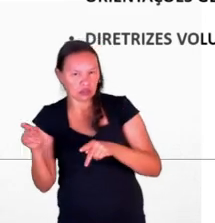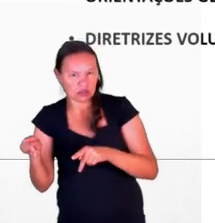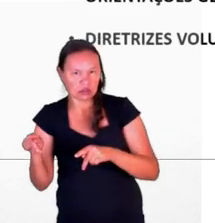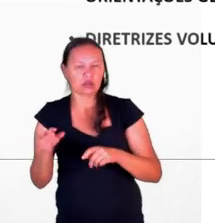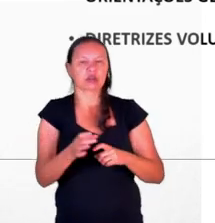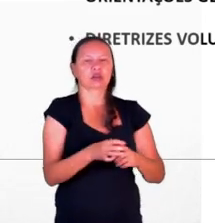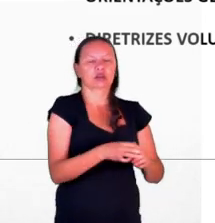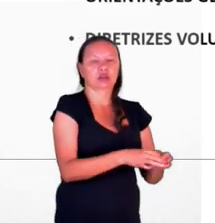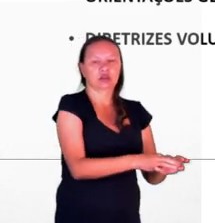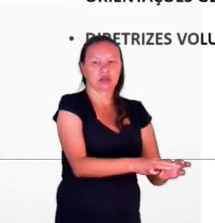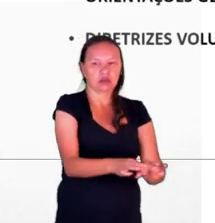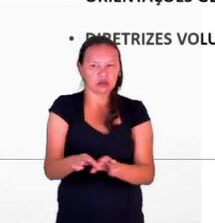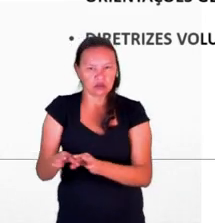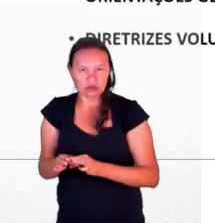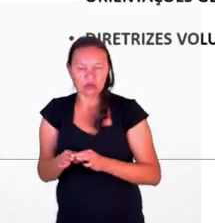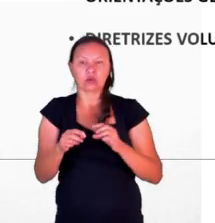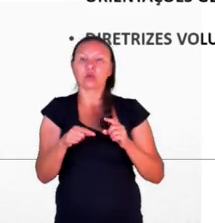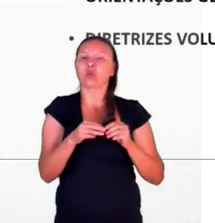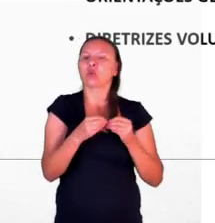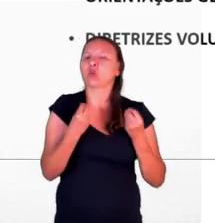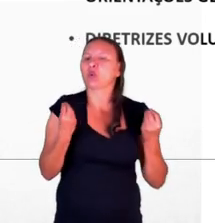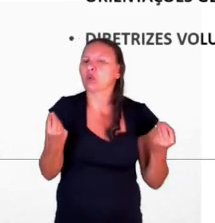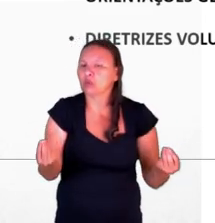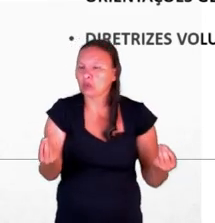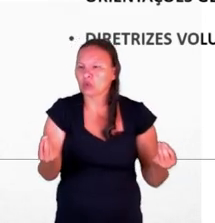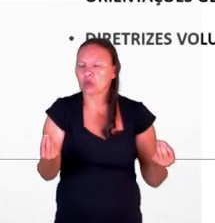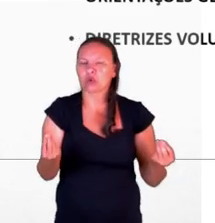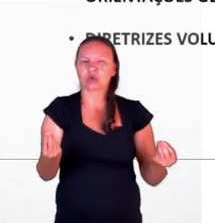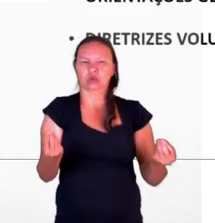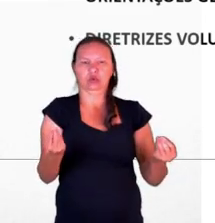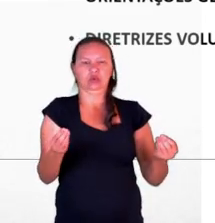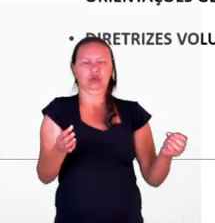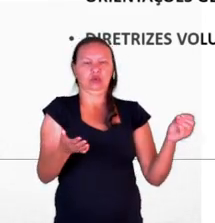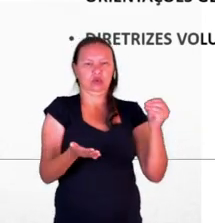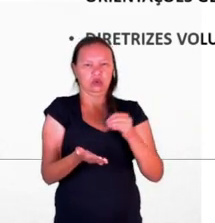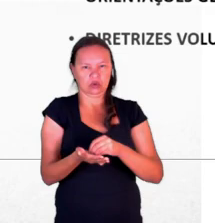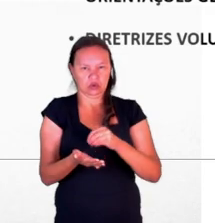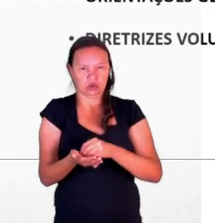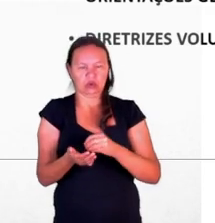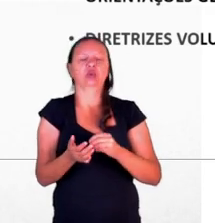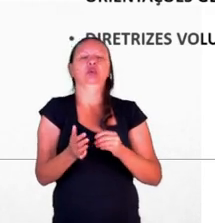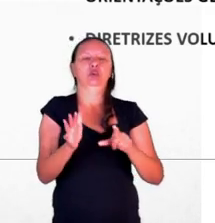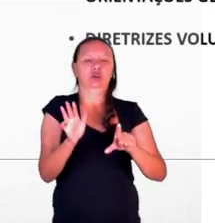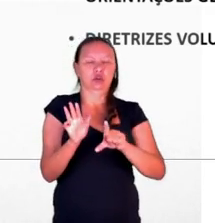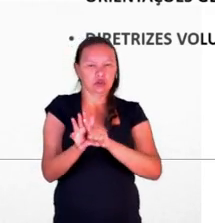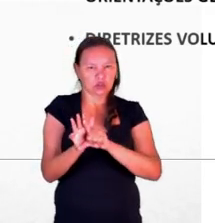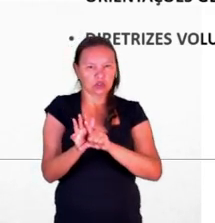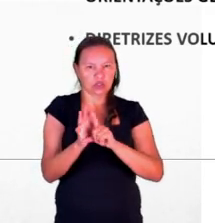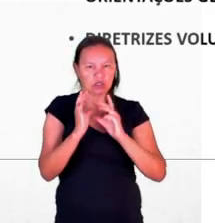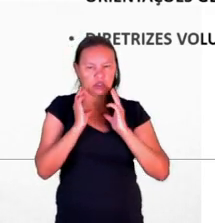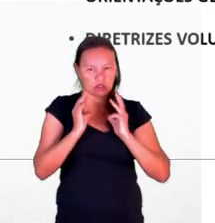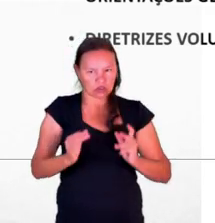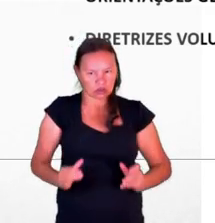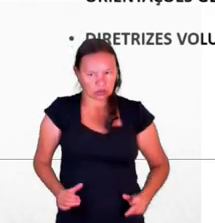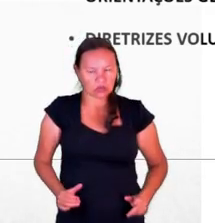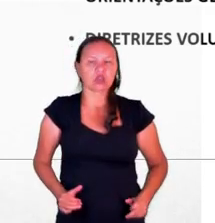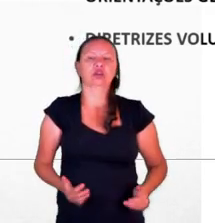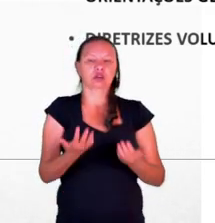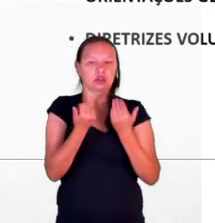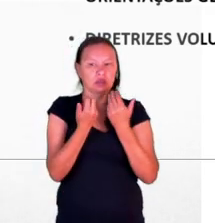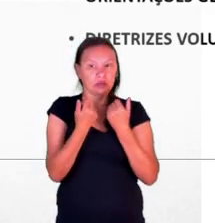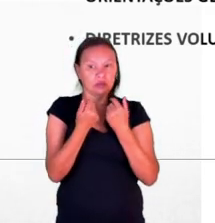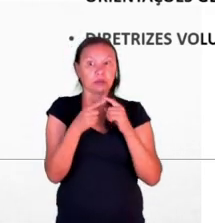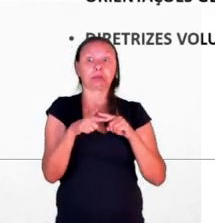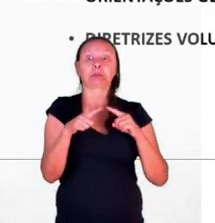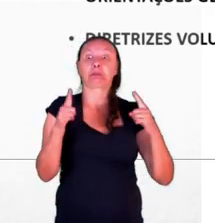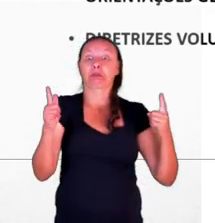estados nacionais como se deve se dar a implementação do direito à alimentação então ah